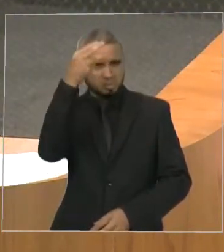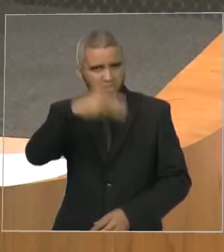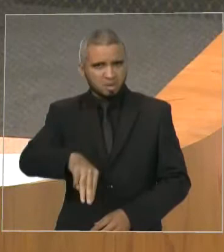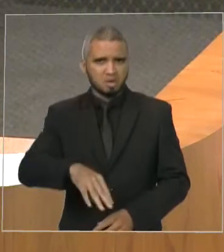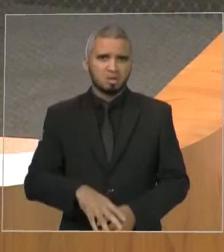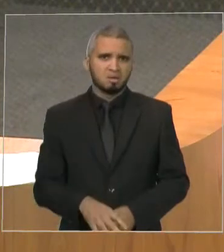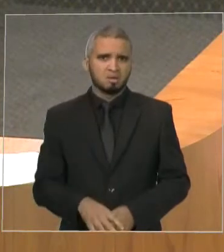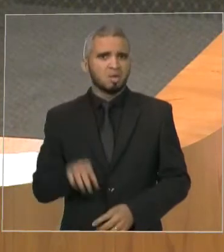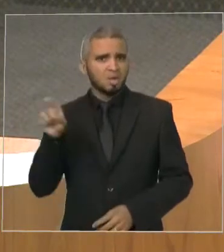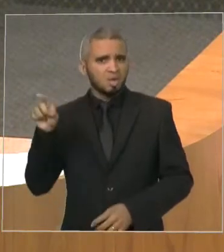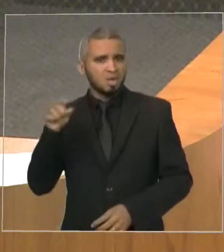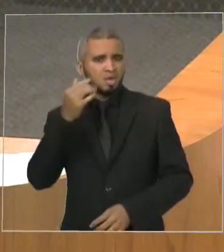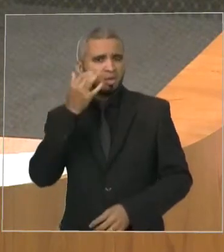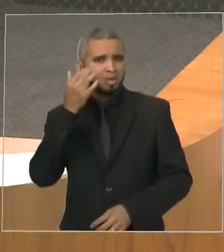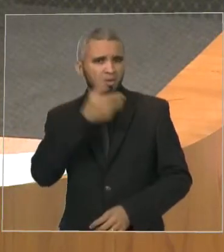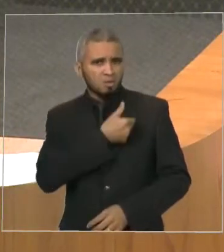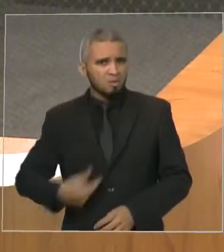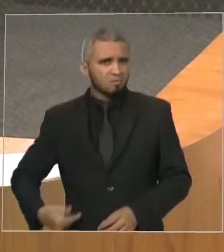ele tomou